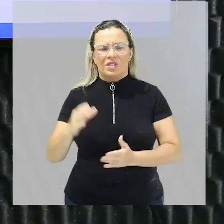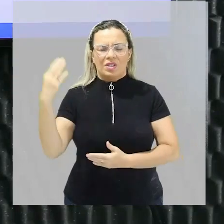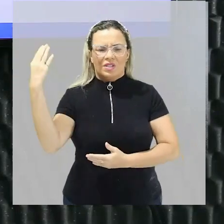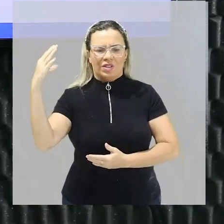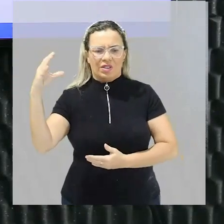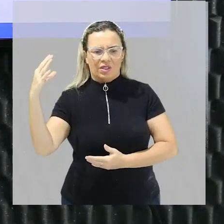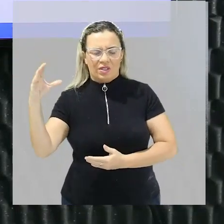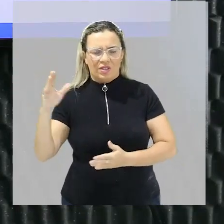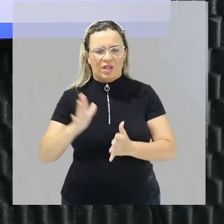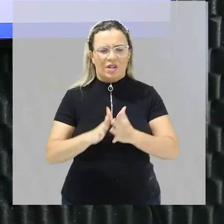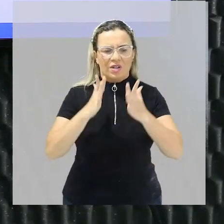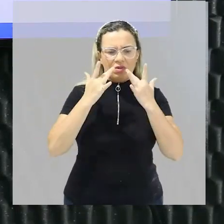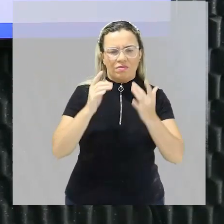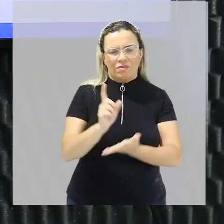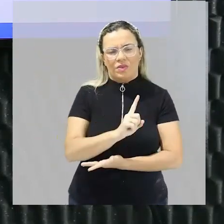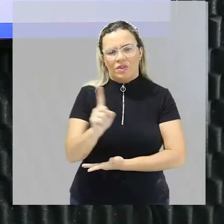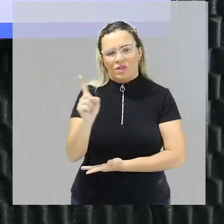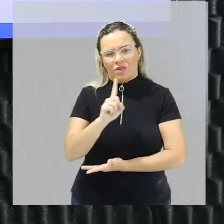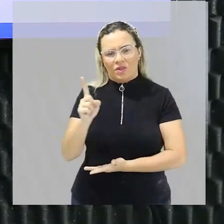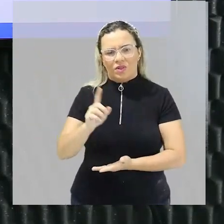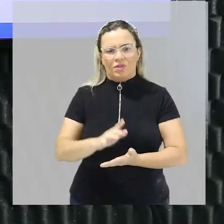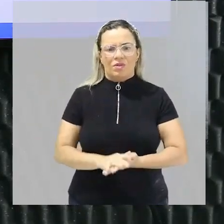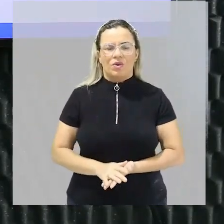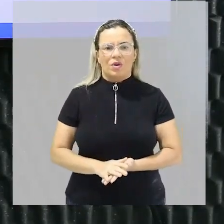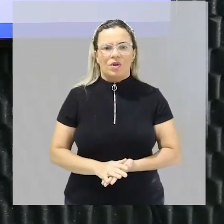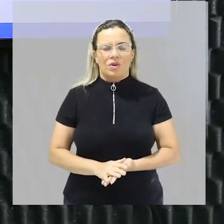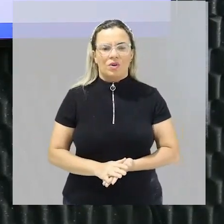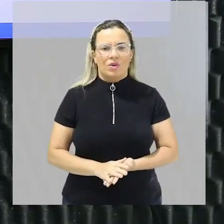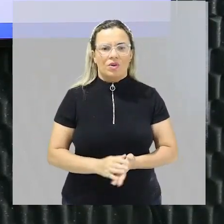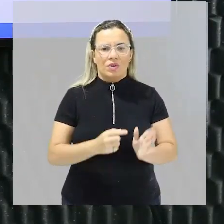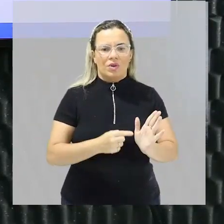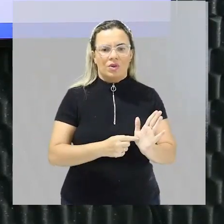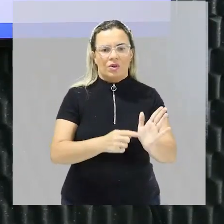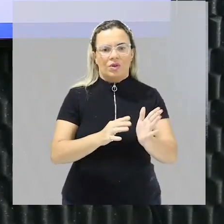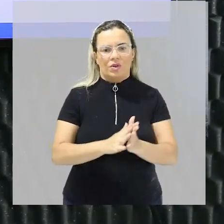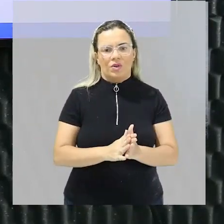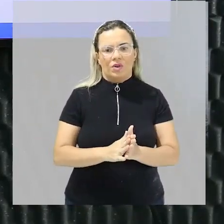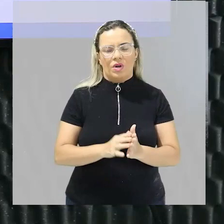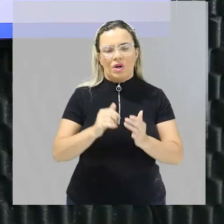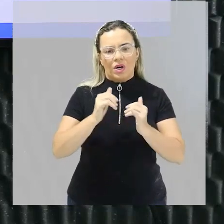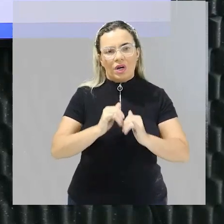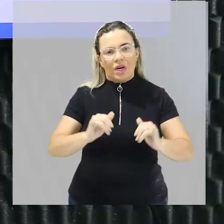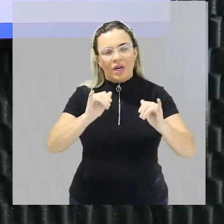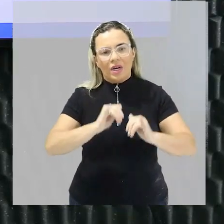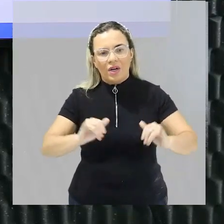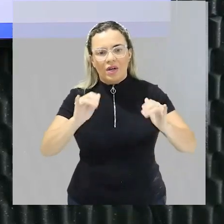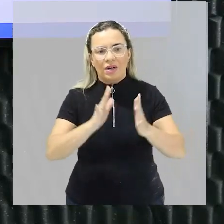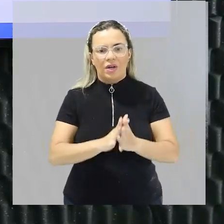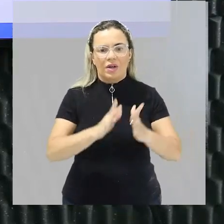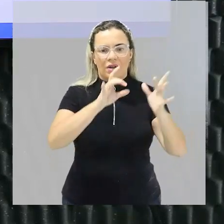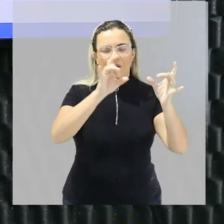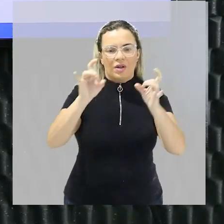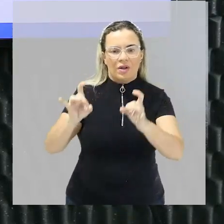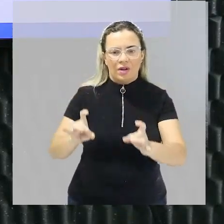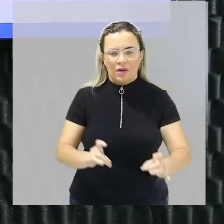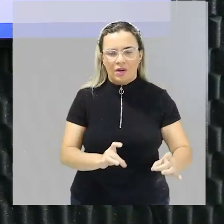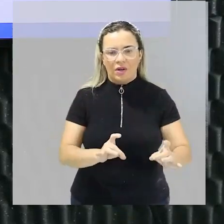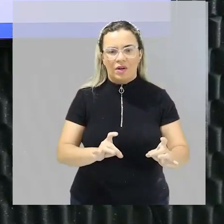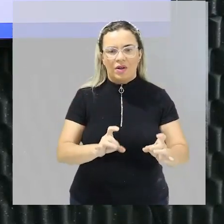está aqui, porque o que está aqui é aquela máquina industrial, aquele consumo, aquele mercado que está sendo alimentado